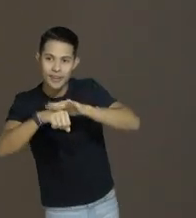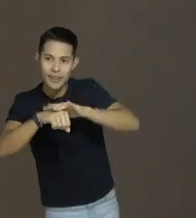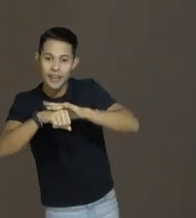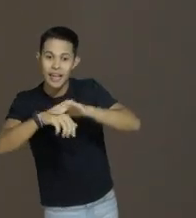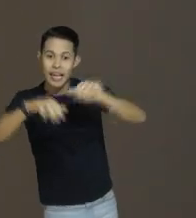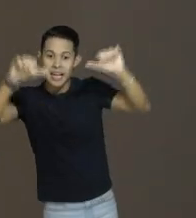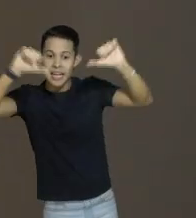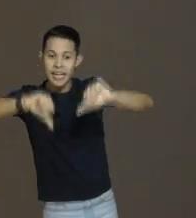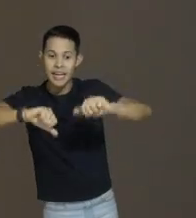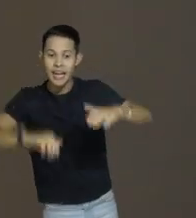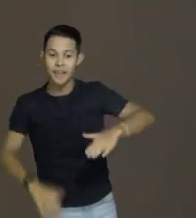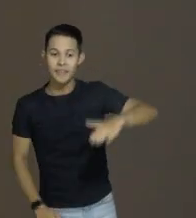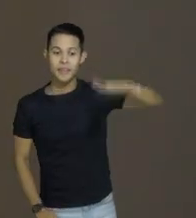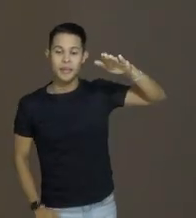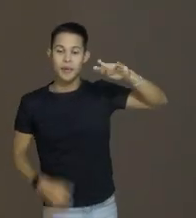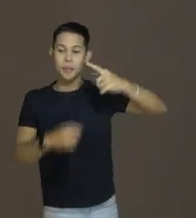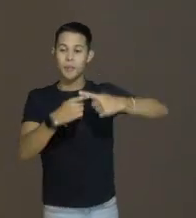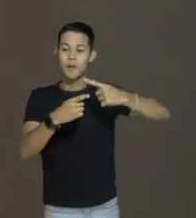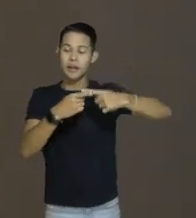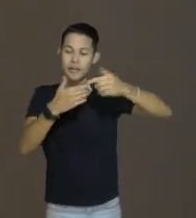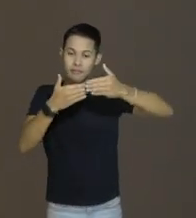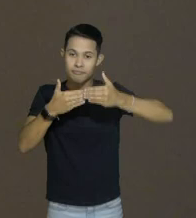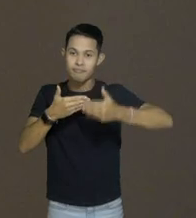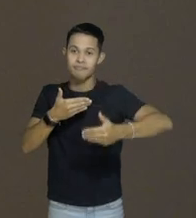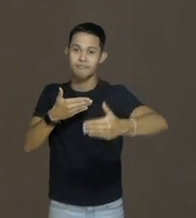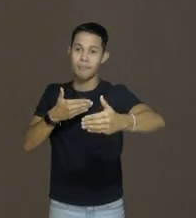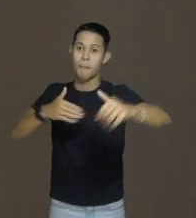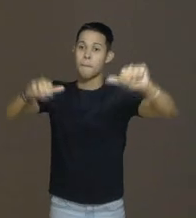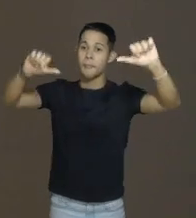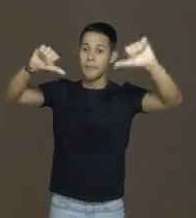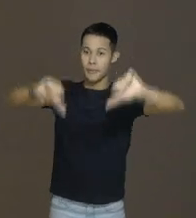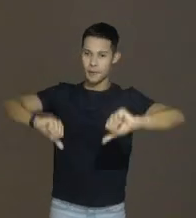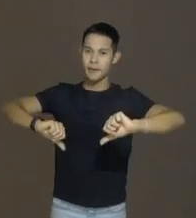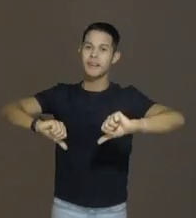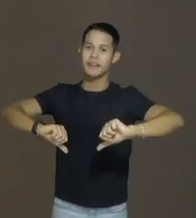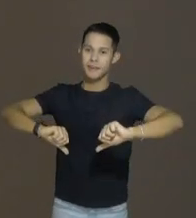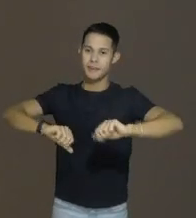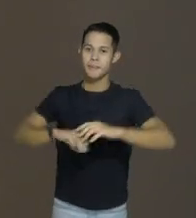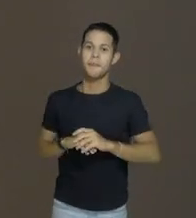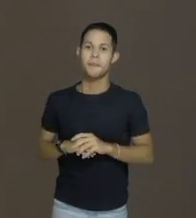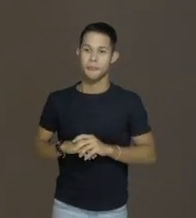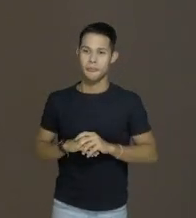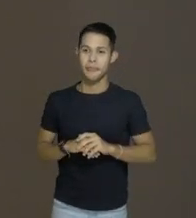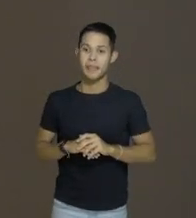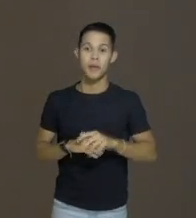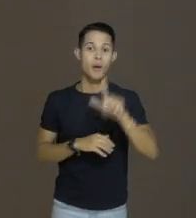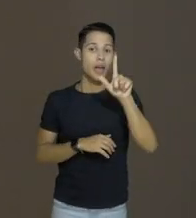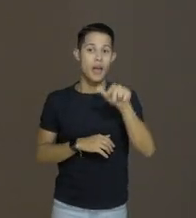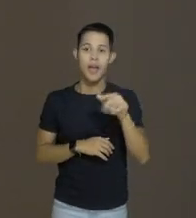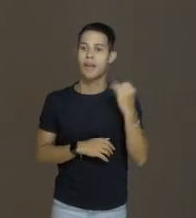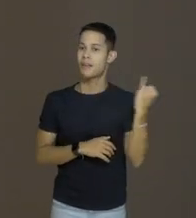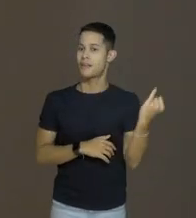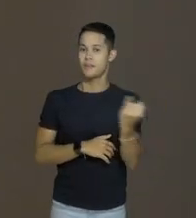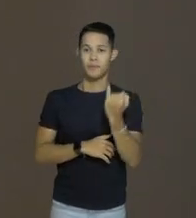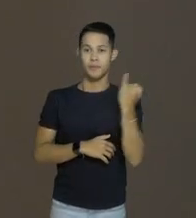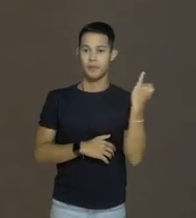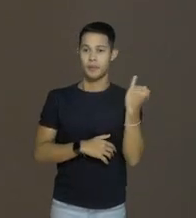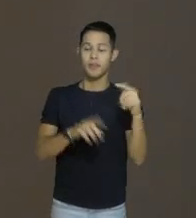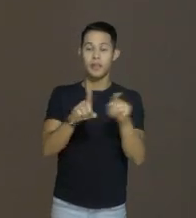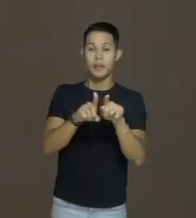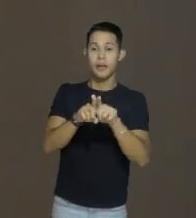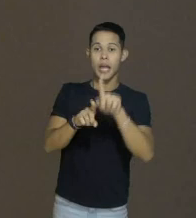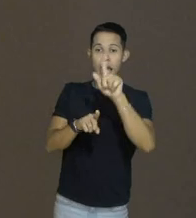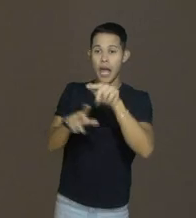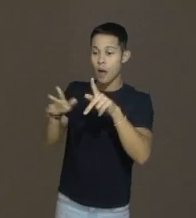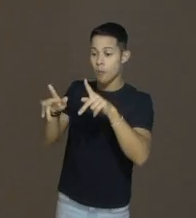quadro clínico que vai piorando com o passar do tempo, né? Então, é muito importante. E é uma população muito